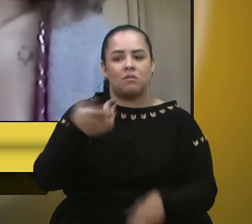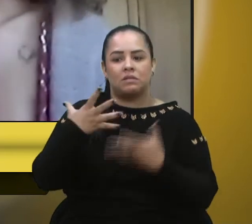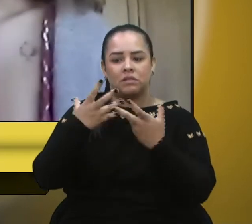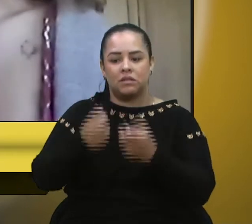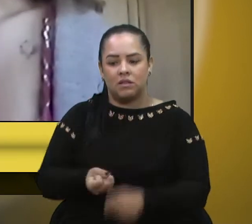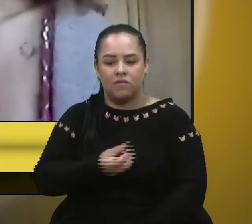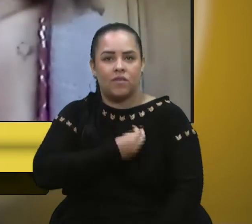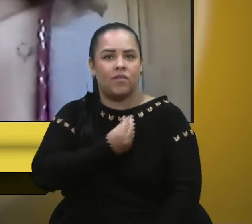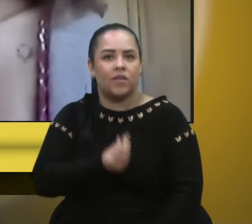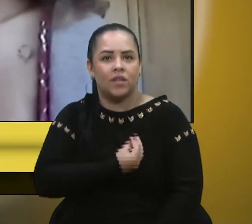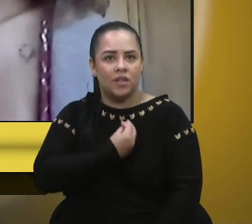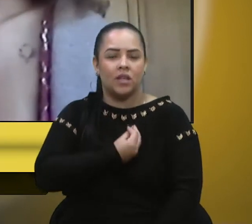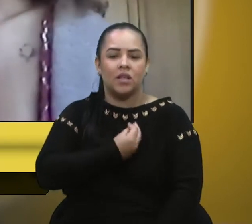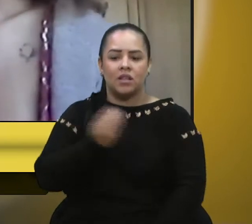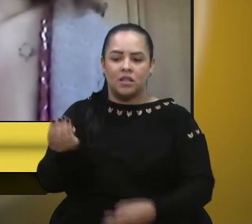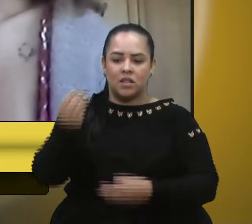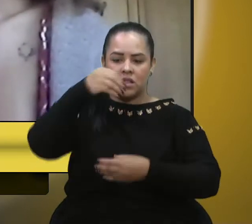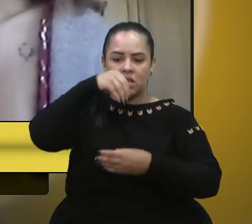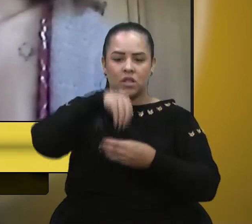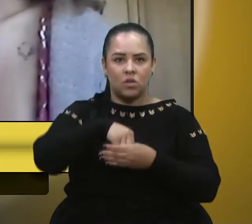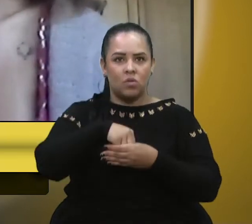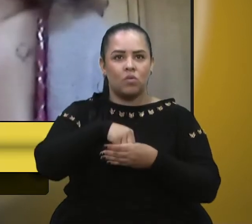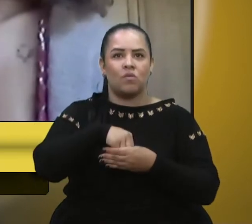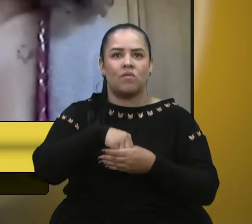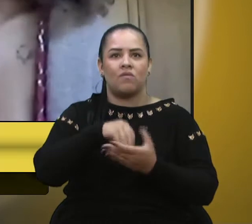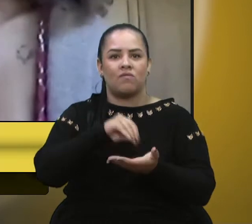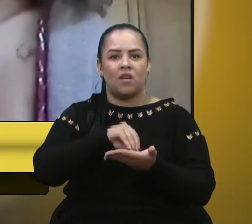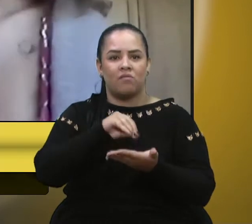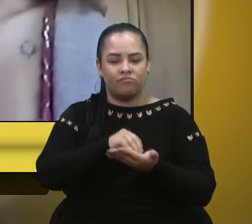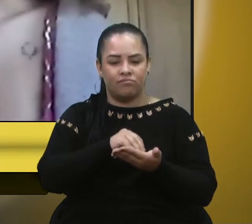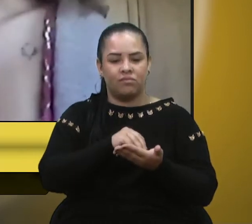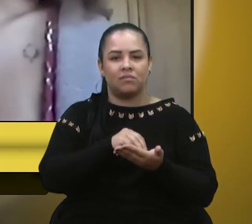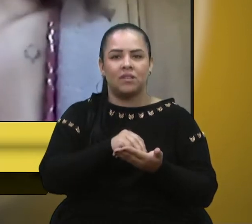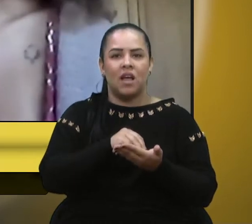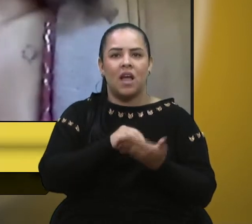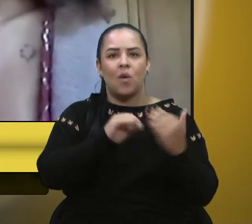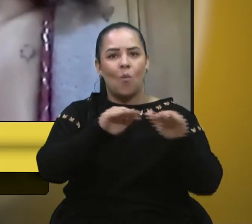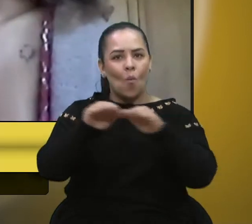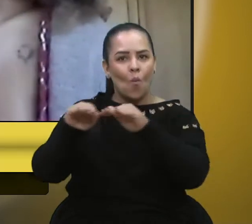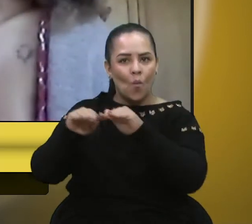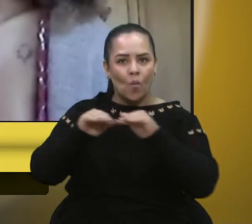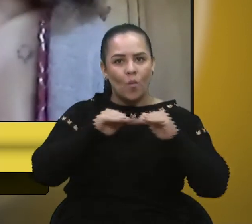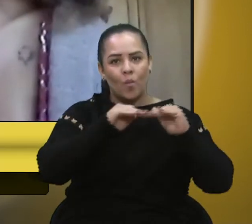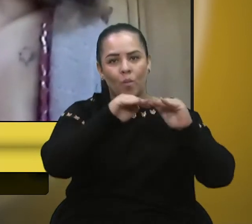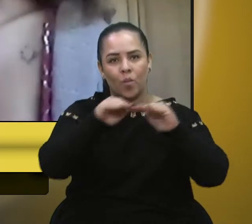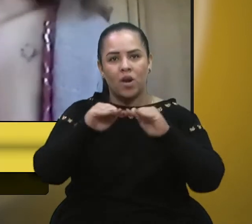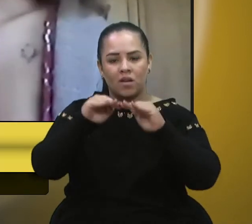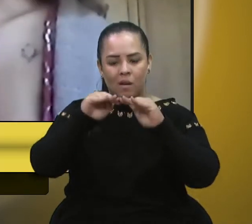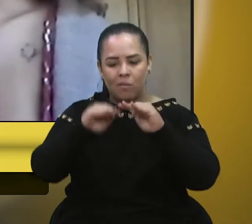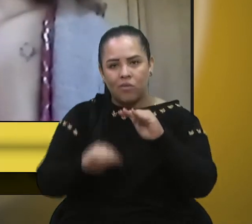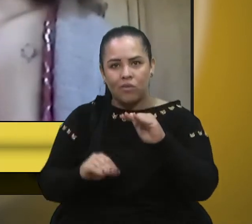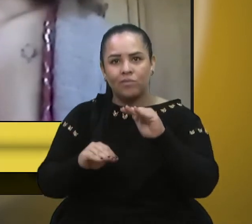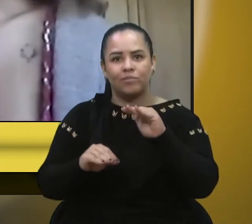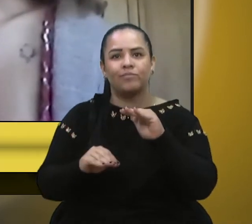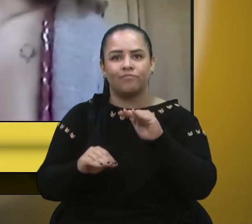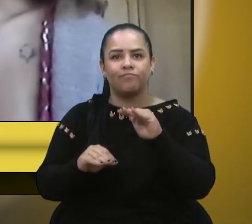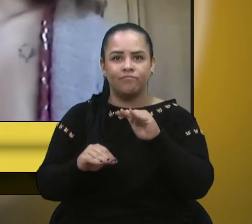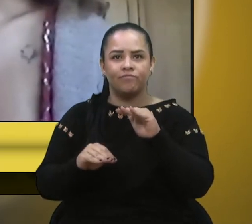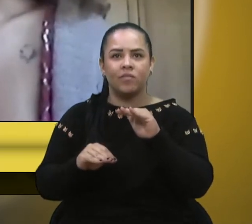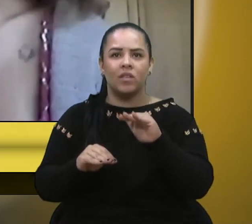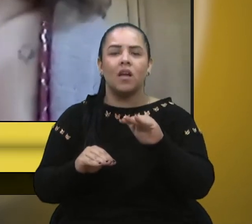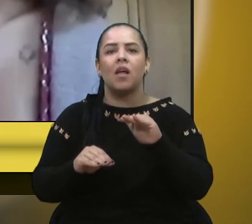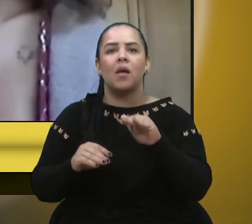viver inseridos numa desigualdade tão grande, que é histórica no nosso país, mas que se torna ainda